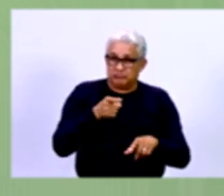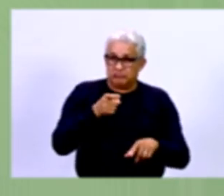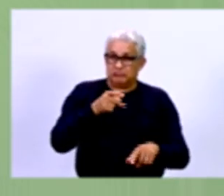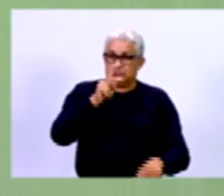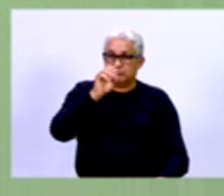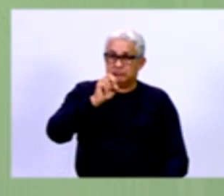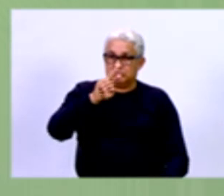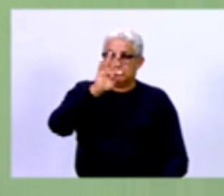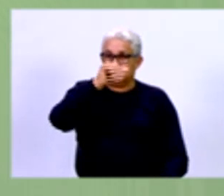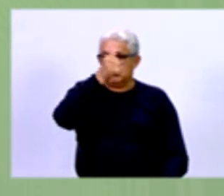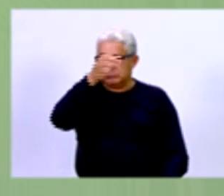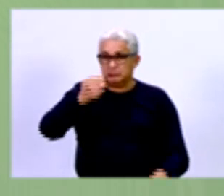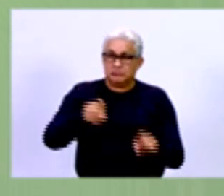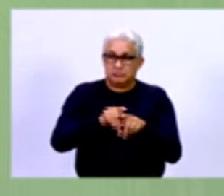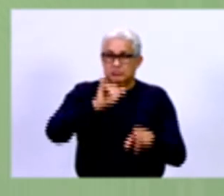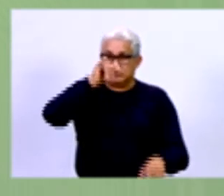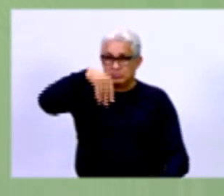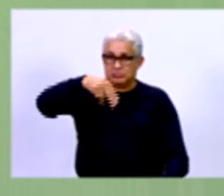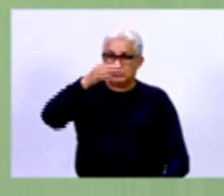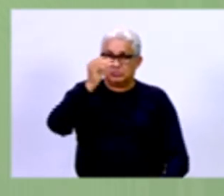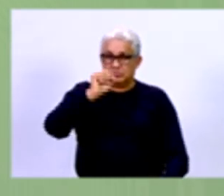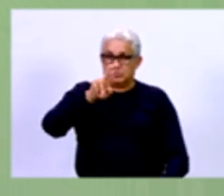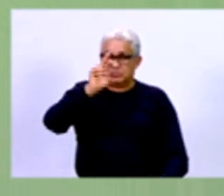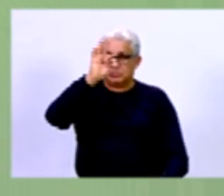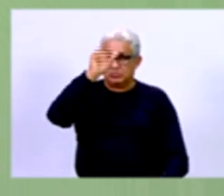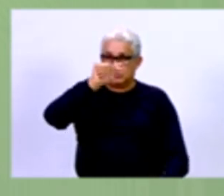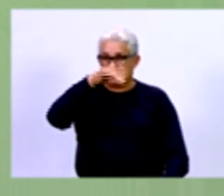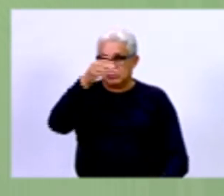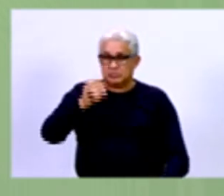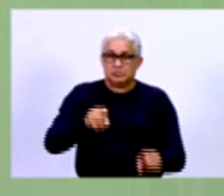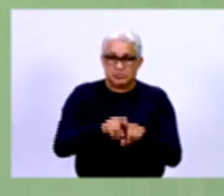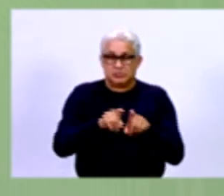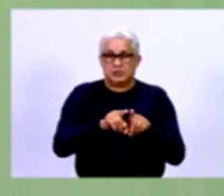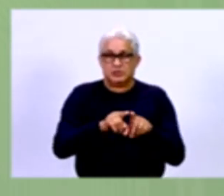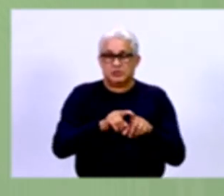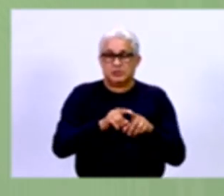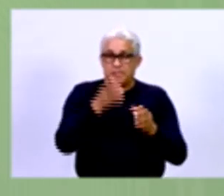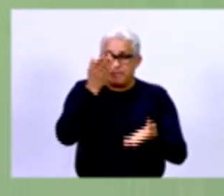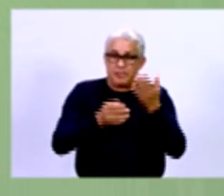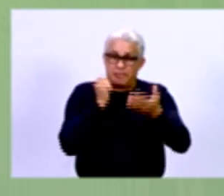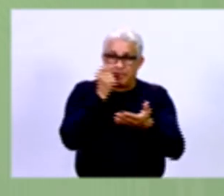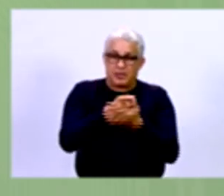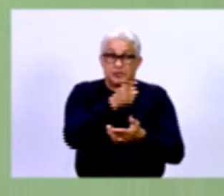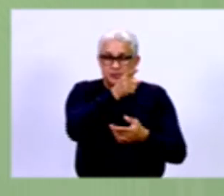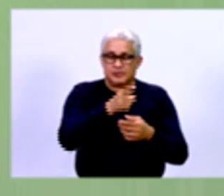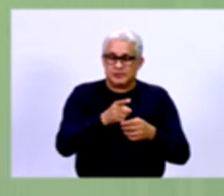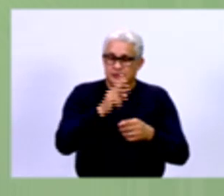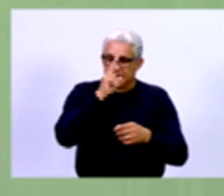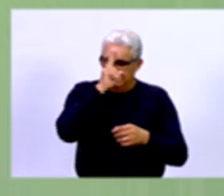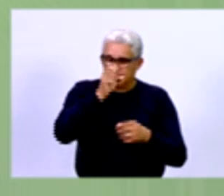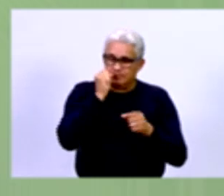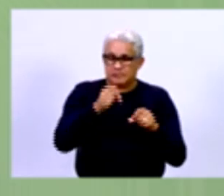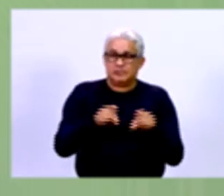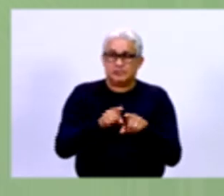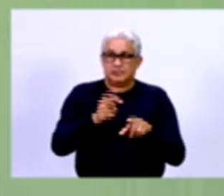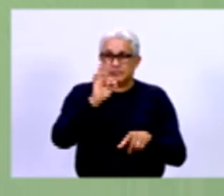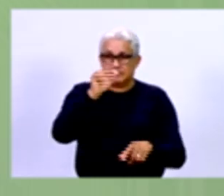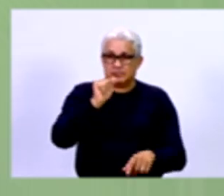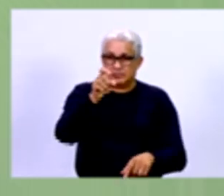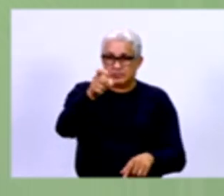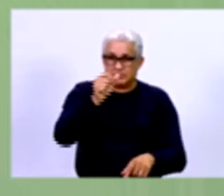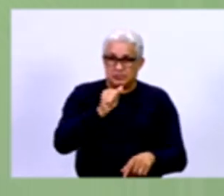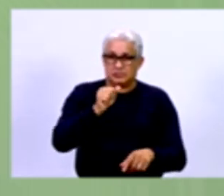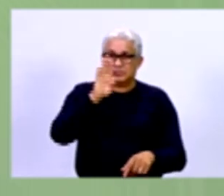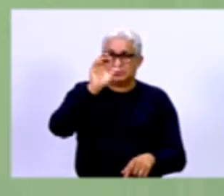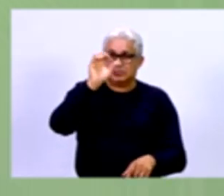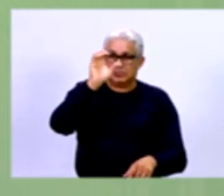balança comercial e isso pesa fortemente nas transações correntes do balanço de pagamento. A taxa de câmbio vai influenciar a balança